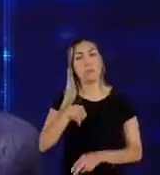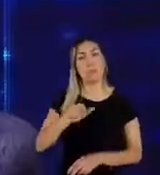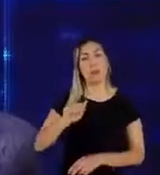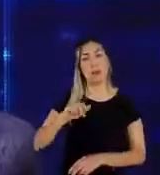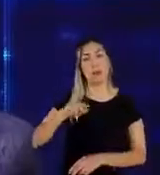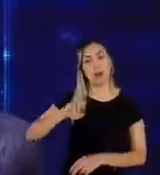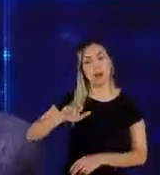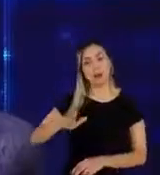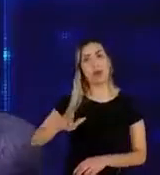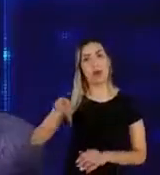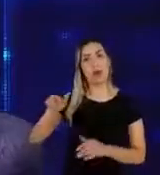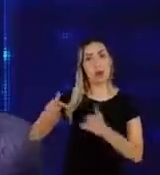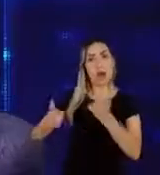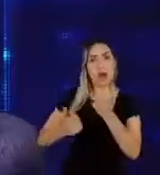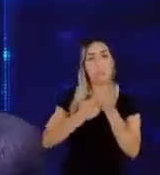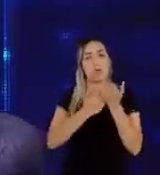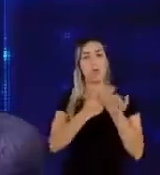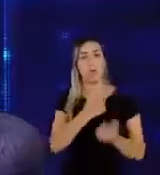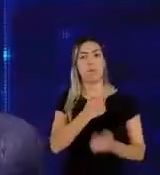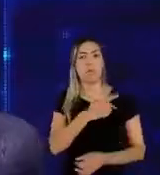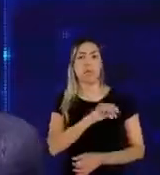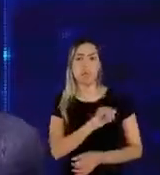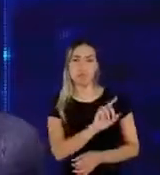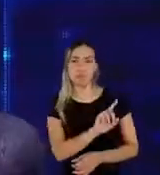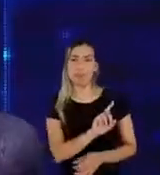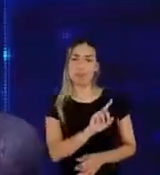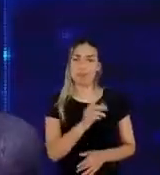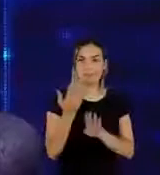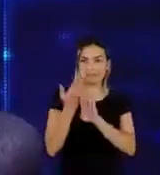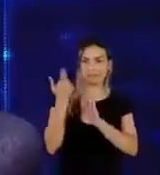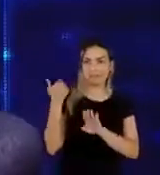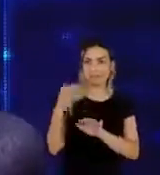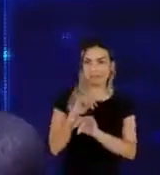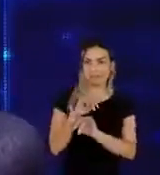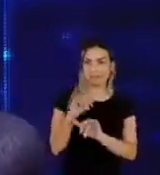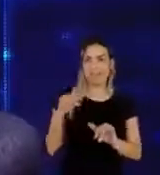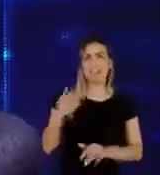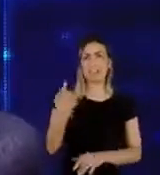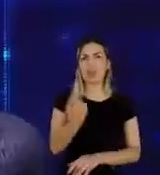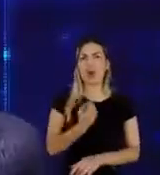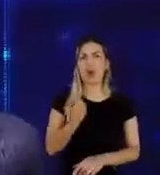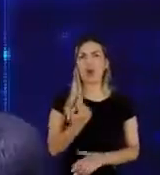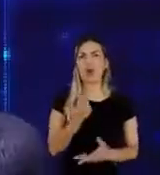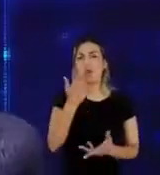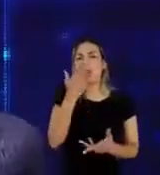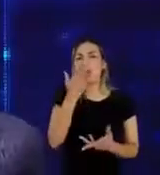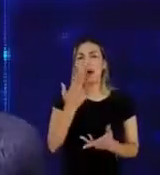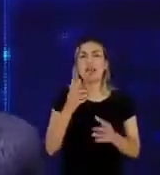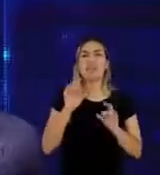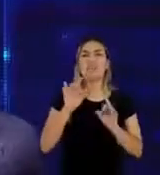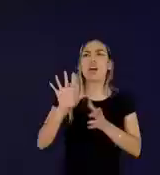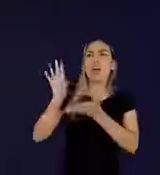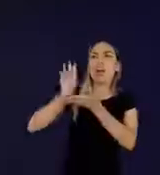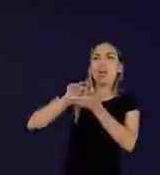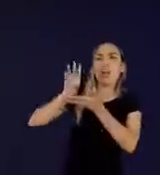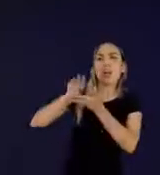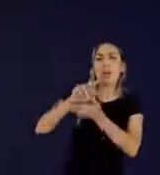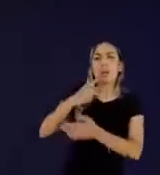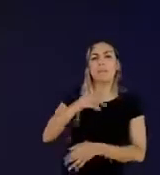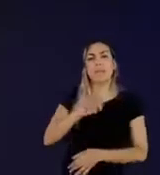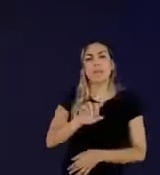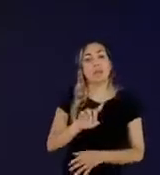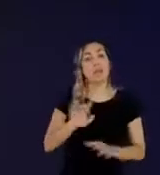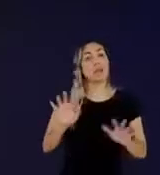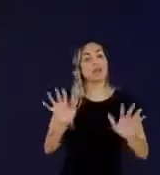de fomento de P&D, né? Como eu já tinha mencionado, a gente não quer ser só um repositório de P&D, né? A